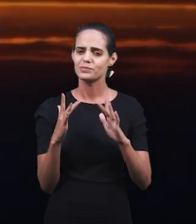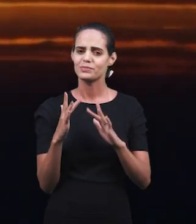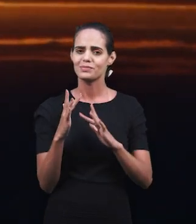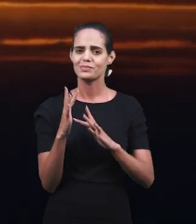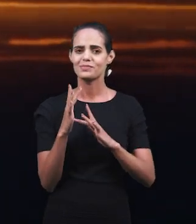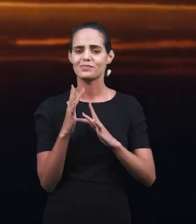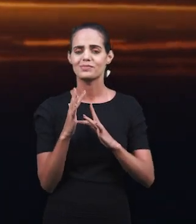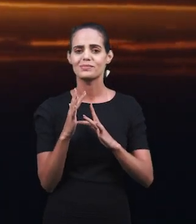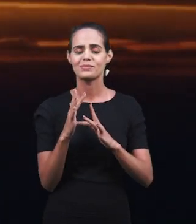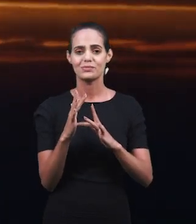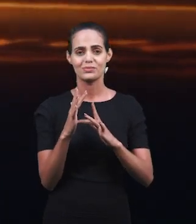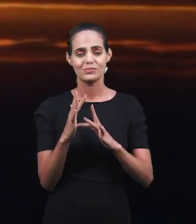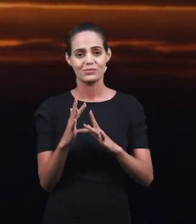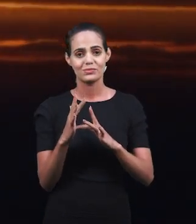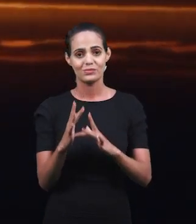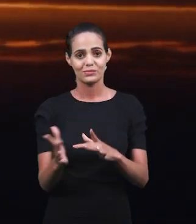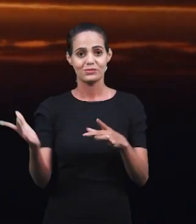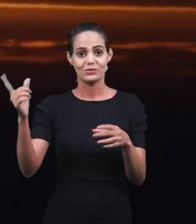Jesus